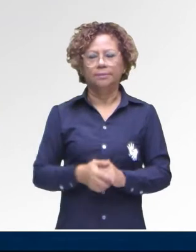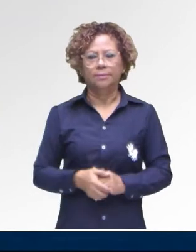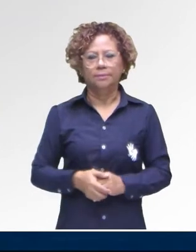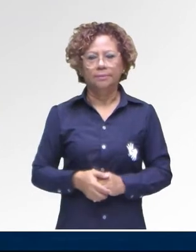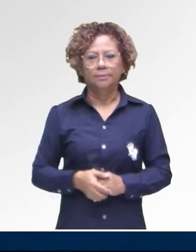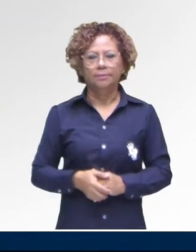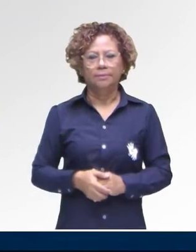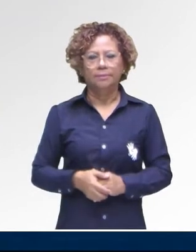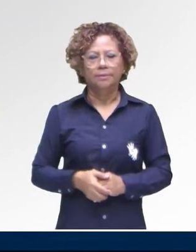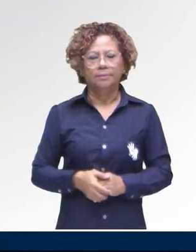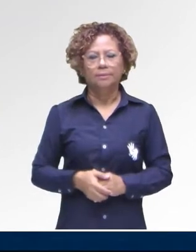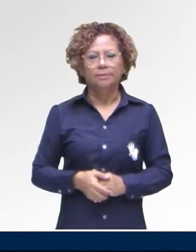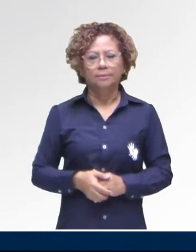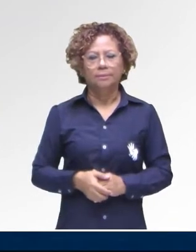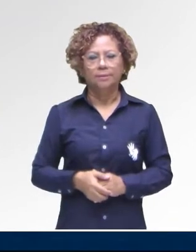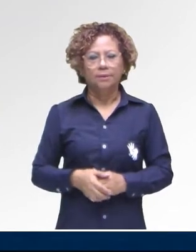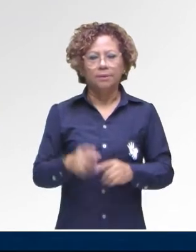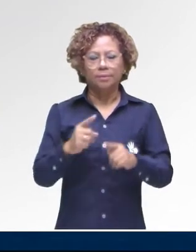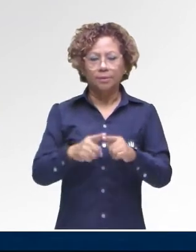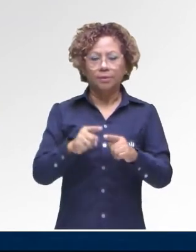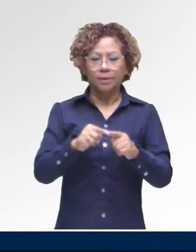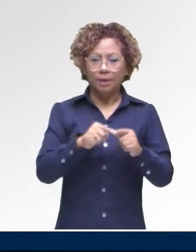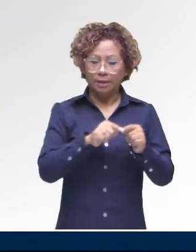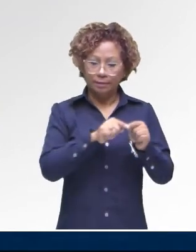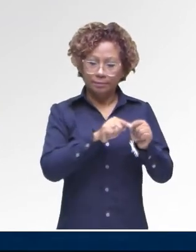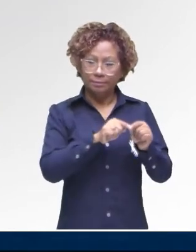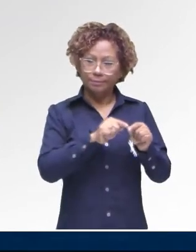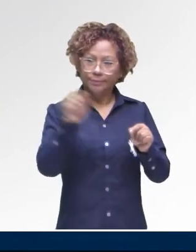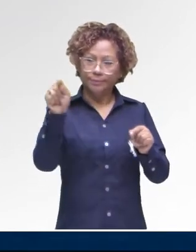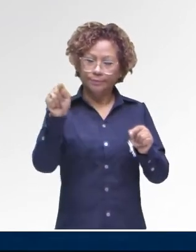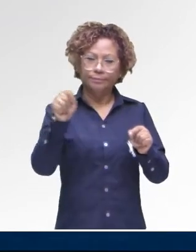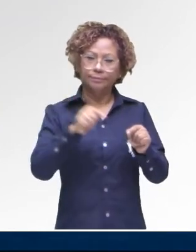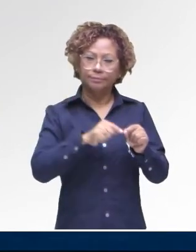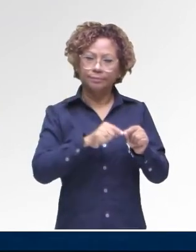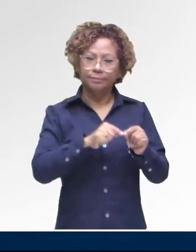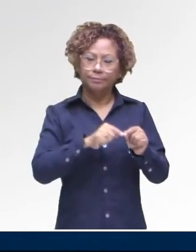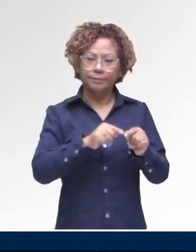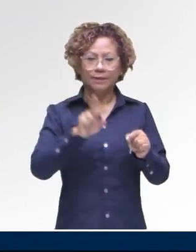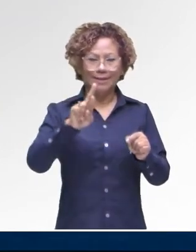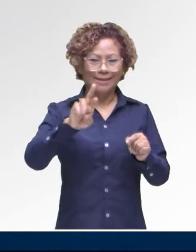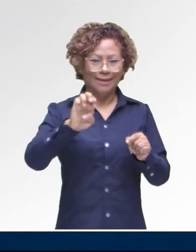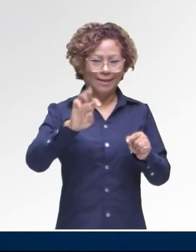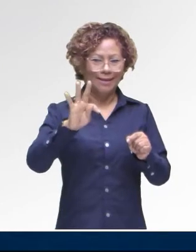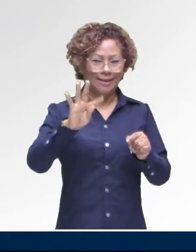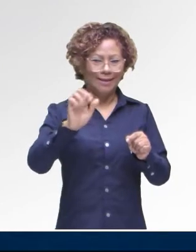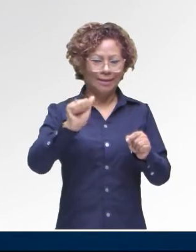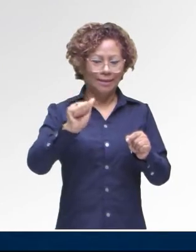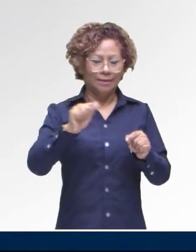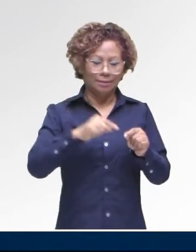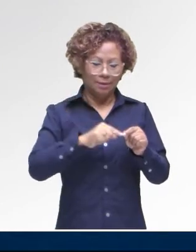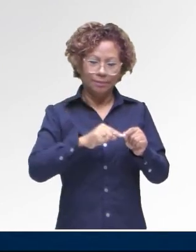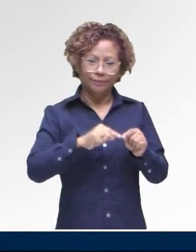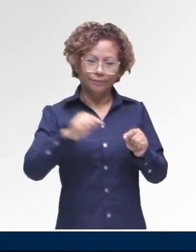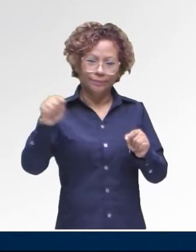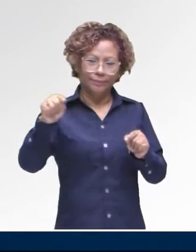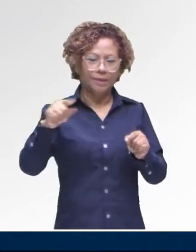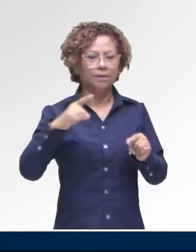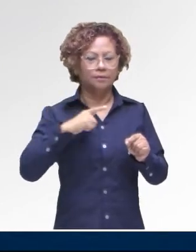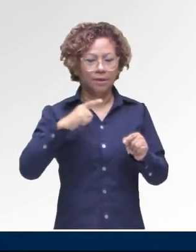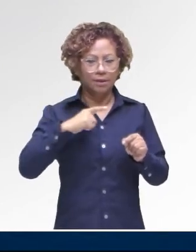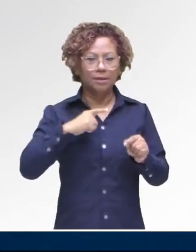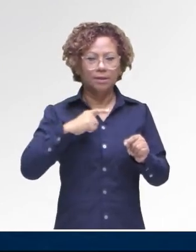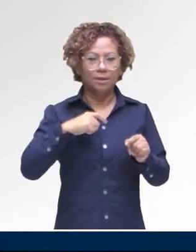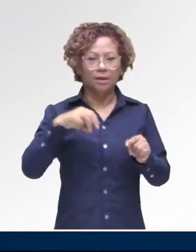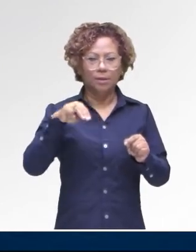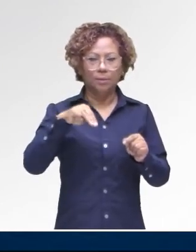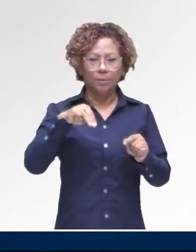as retas são unidimensionais. A gente pode... Nós teremos um comprimento numa reta,